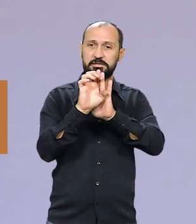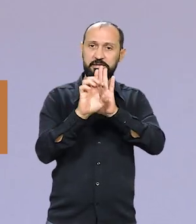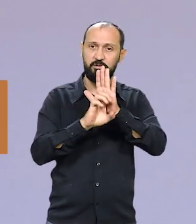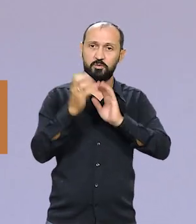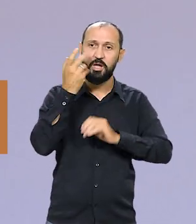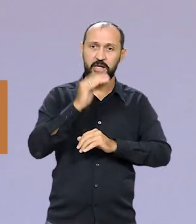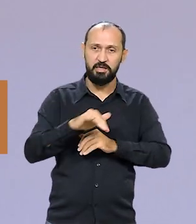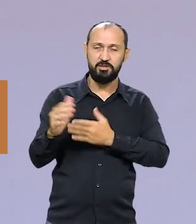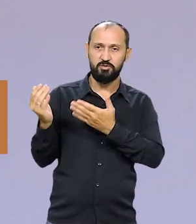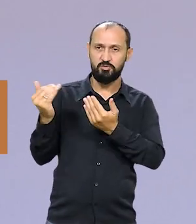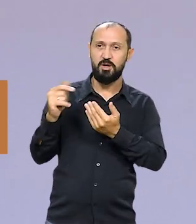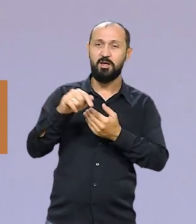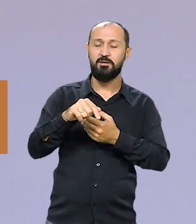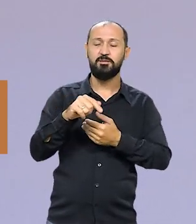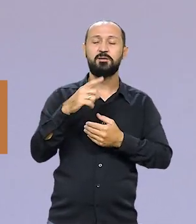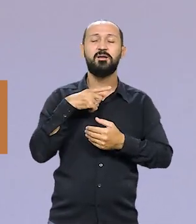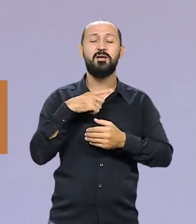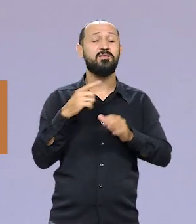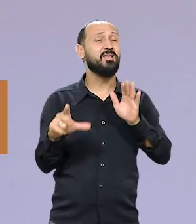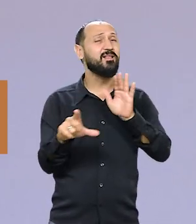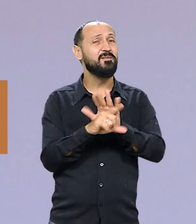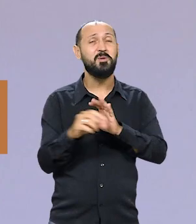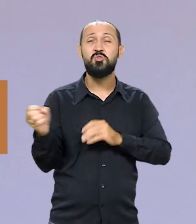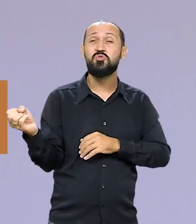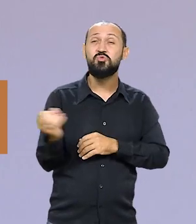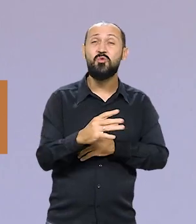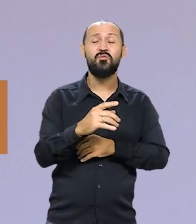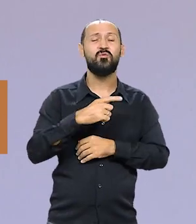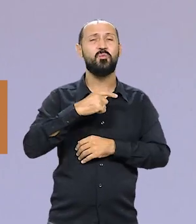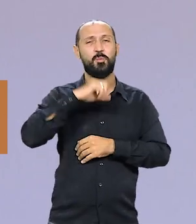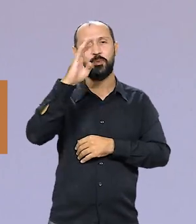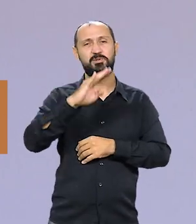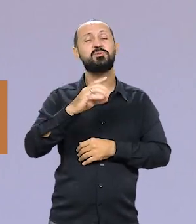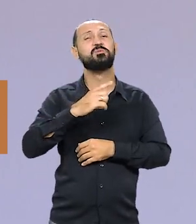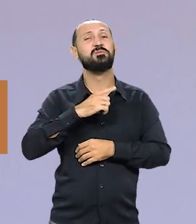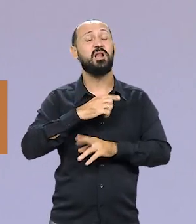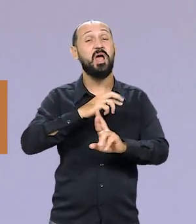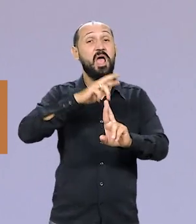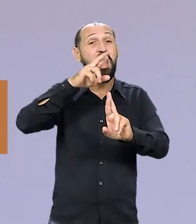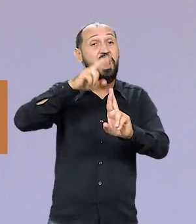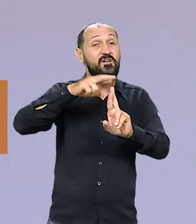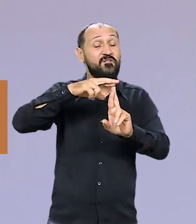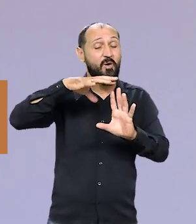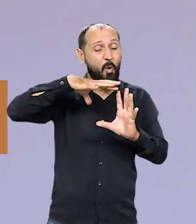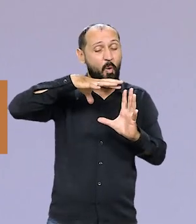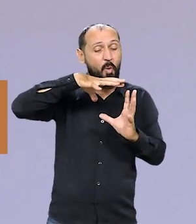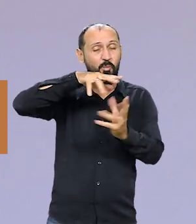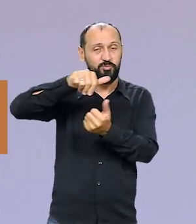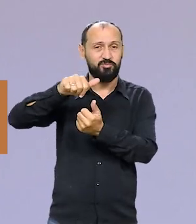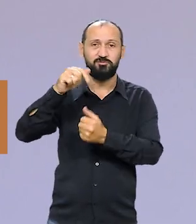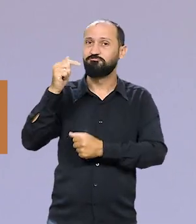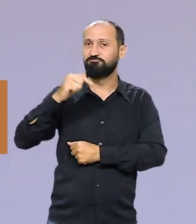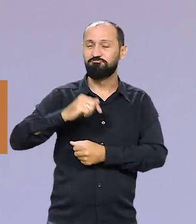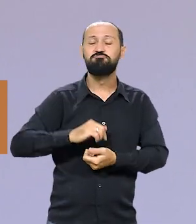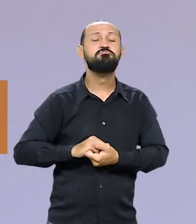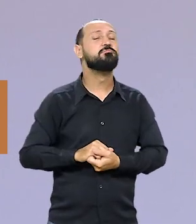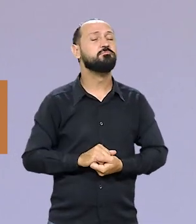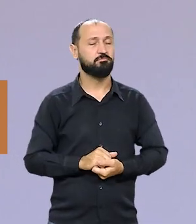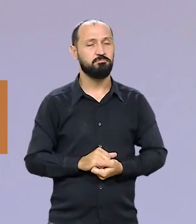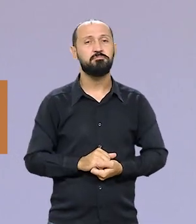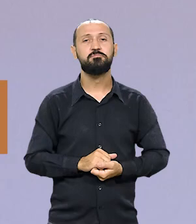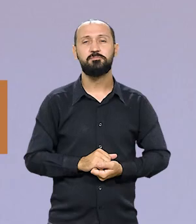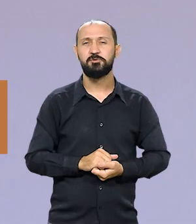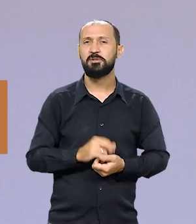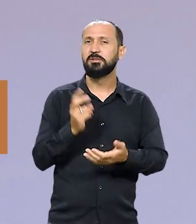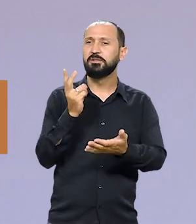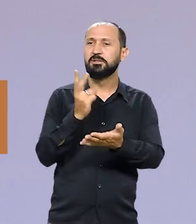é das leis mais modernas que o Brasil tem. E ela é referência mundial. Então,